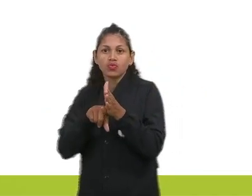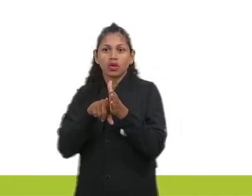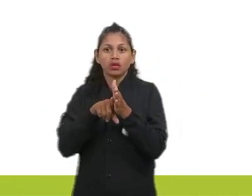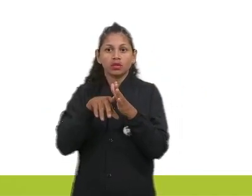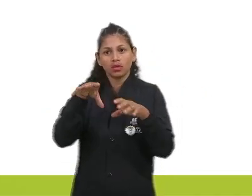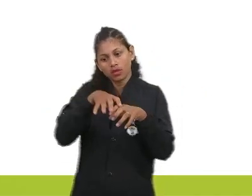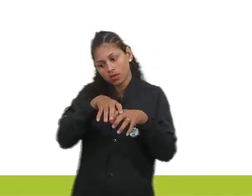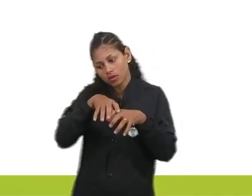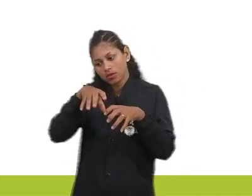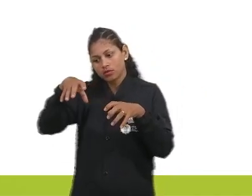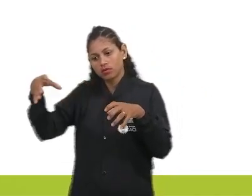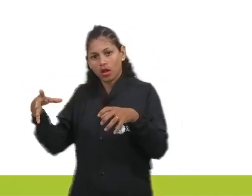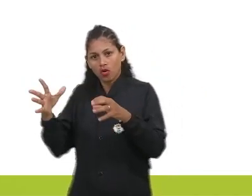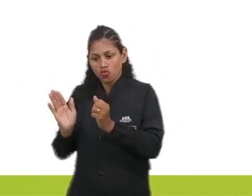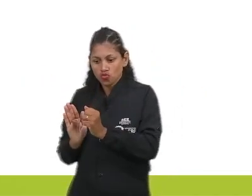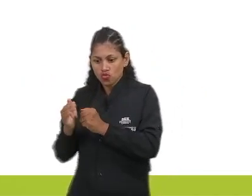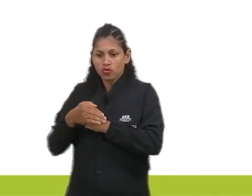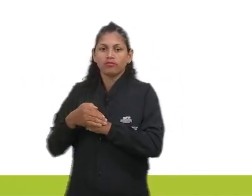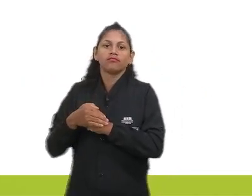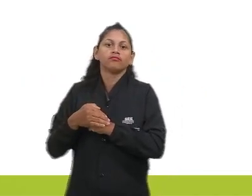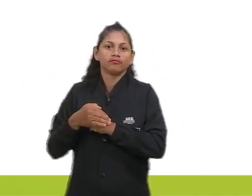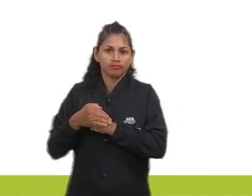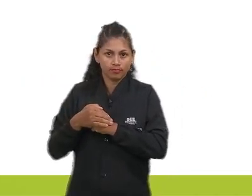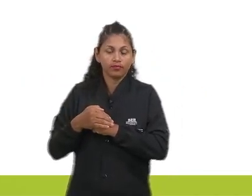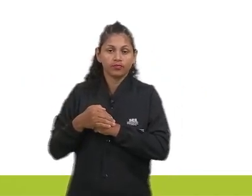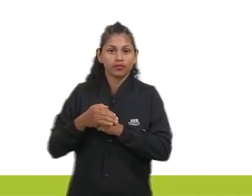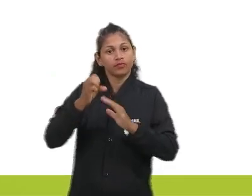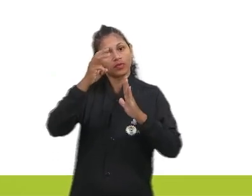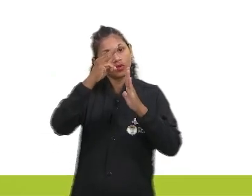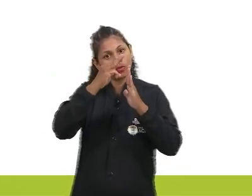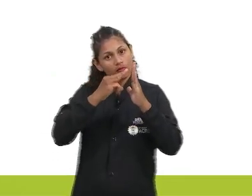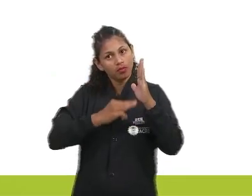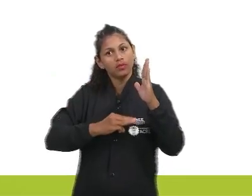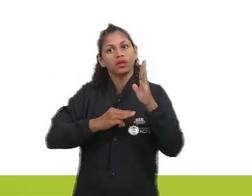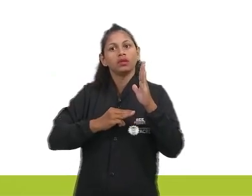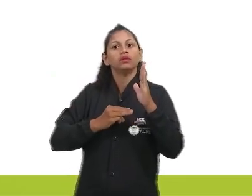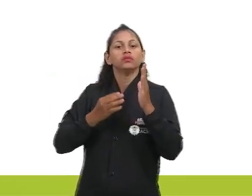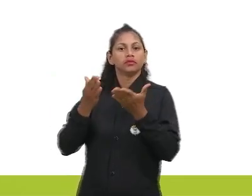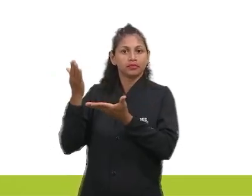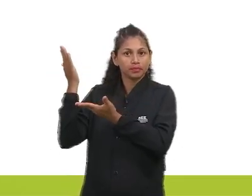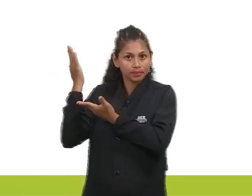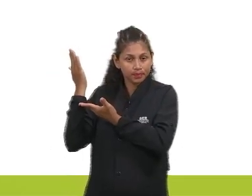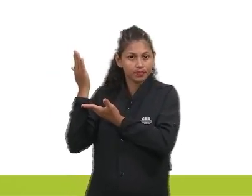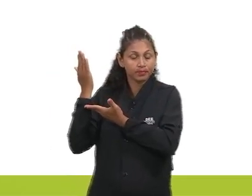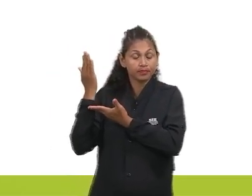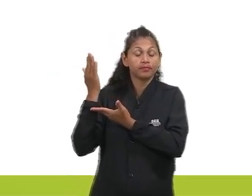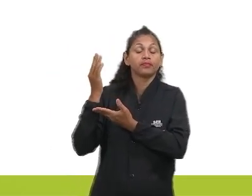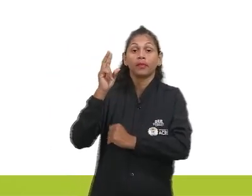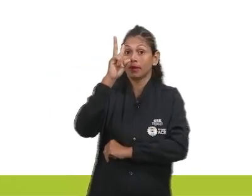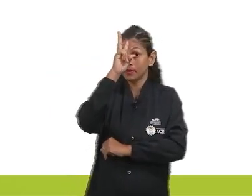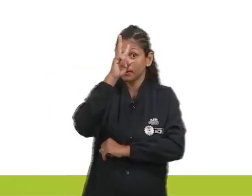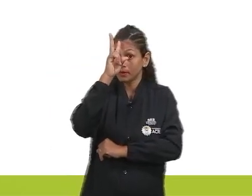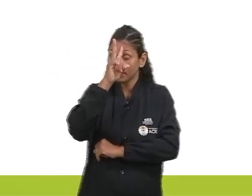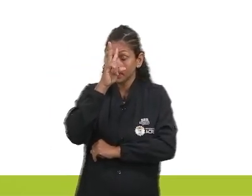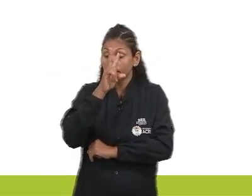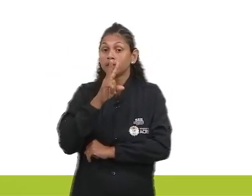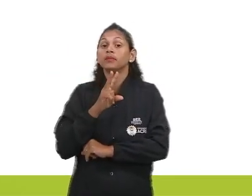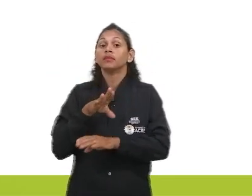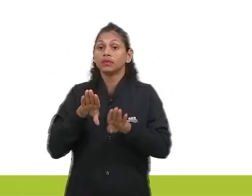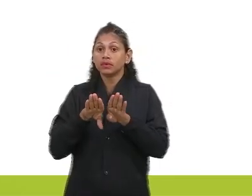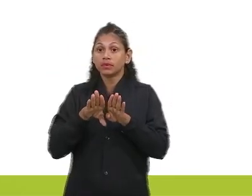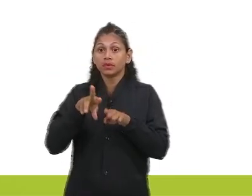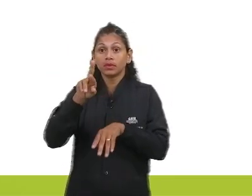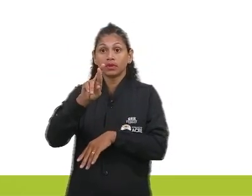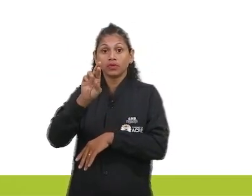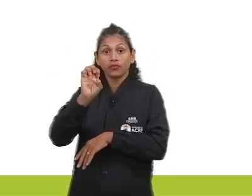foi omitido. Então, esse é o método cartesiano. Aliás, a gente tem que lembrar que René Descartes é aquele mesmo